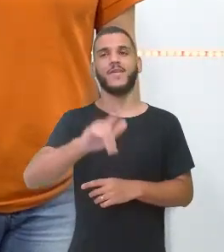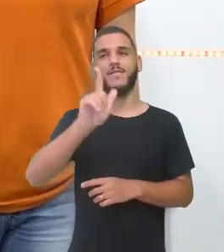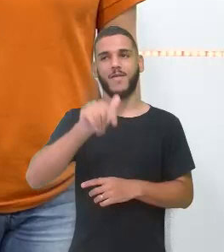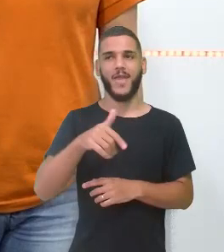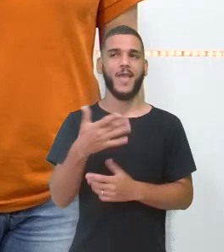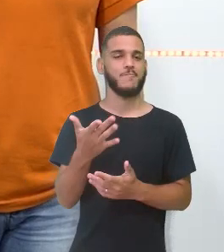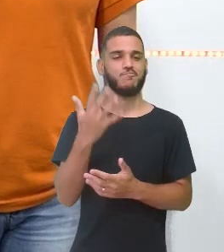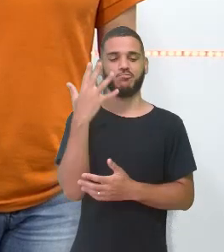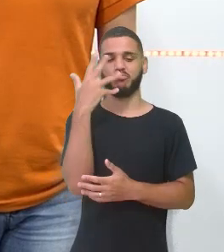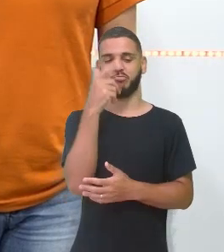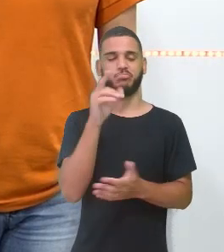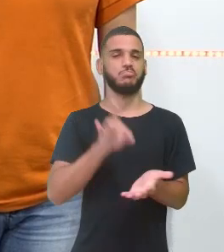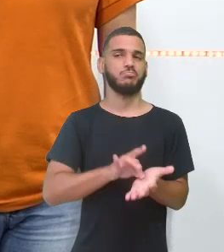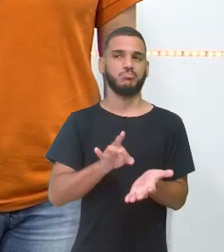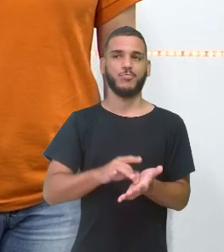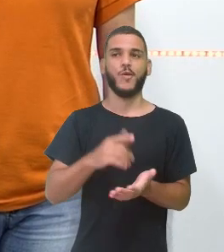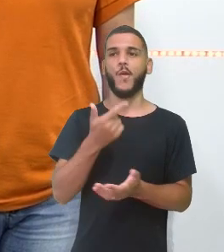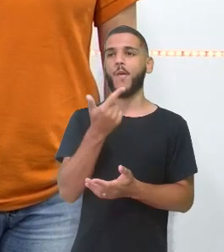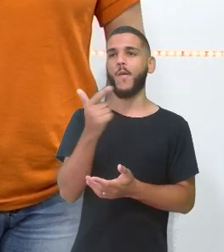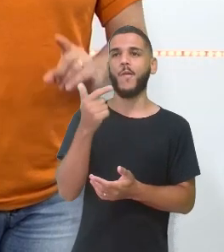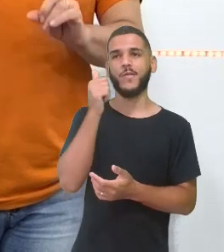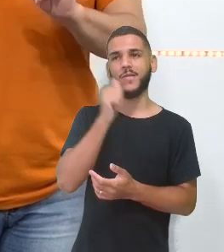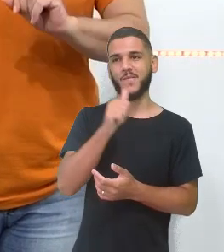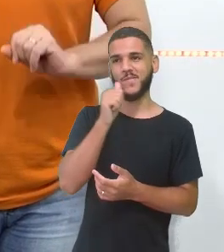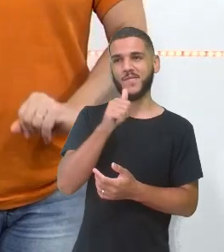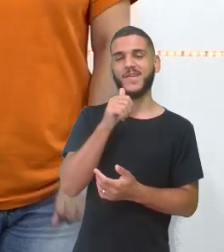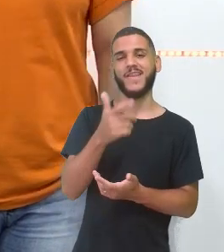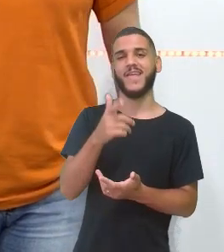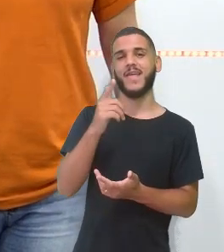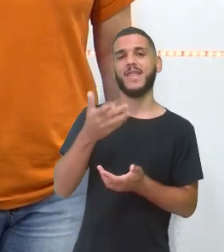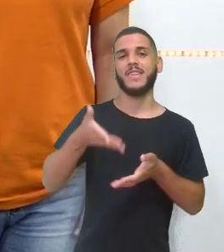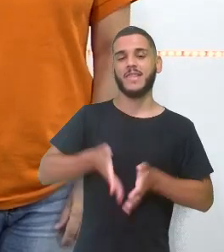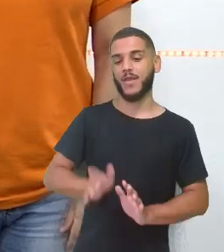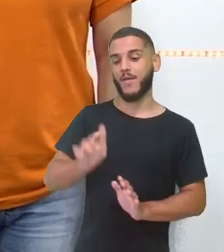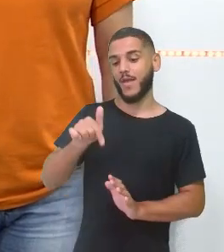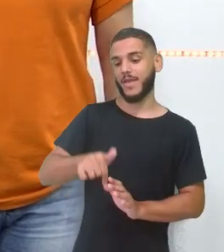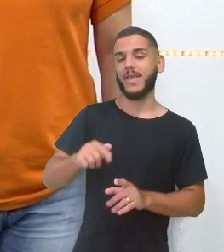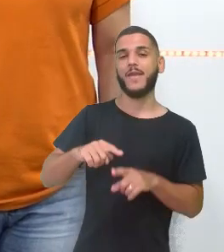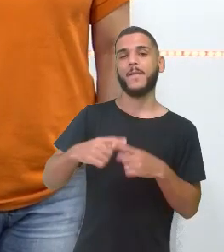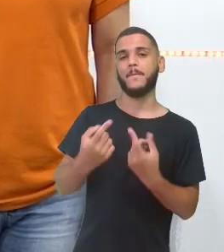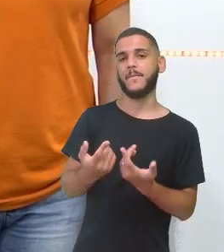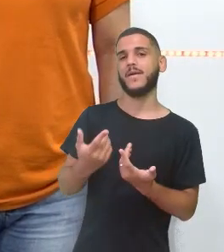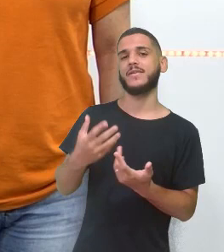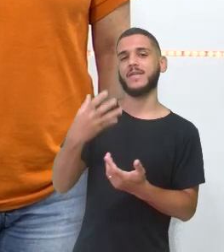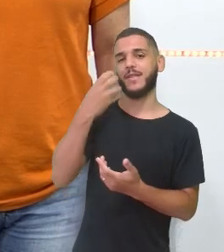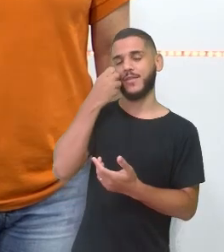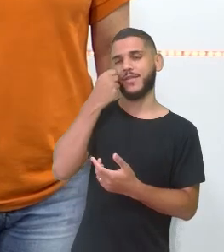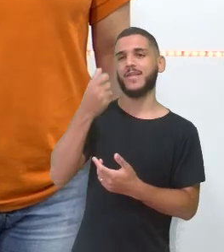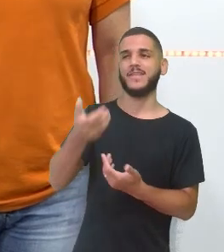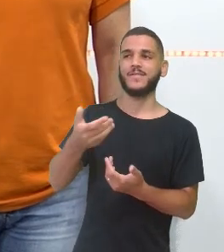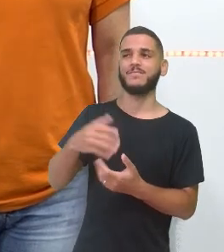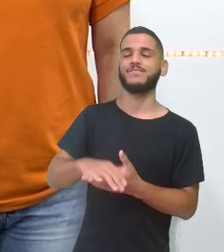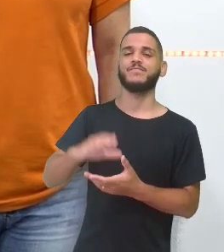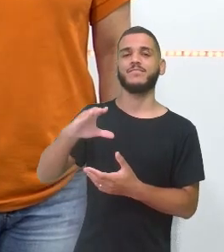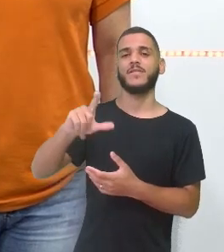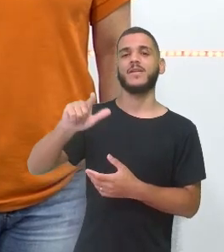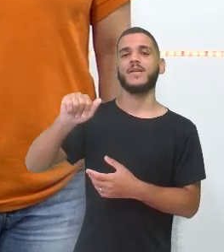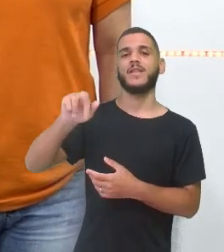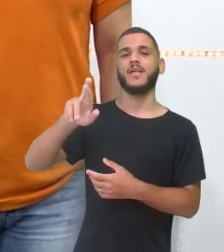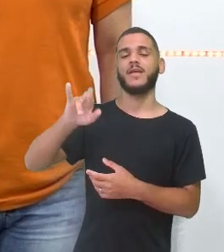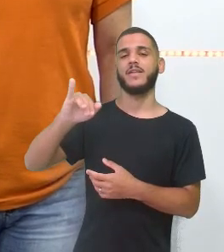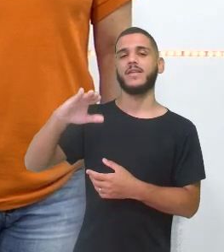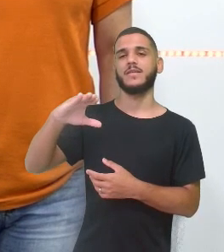né? Olha, outra grande artista que não nasceu aqui, Clarice Lispector, uma poetisa